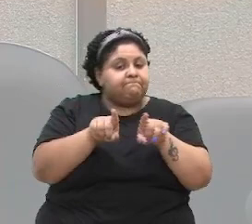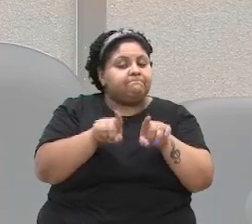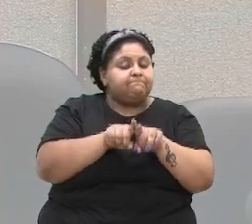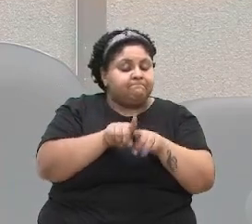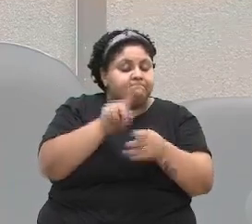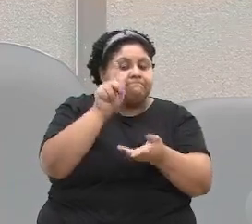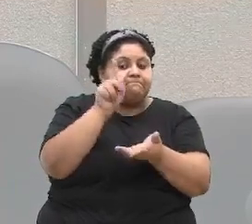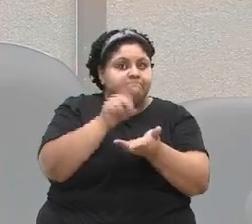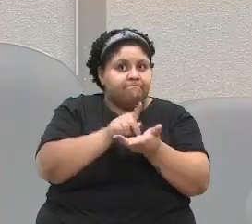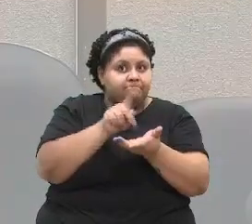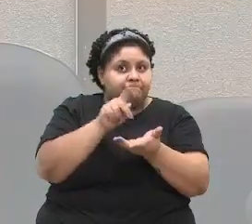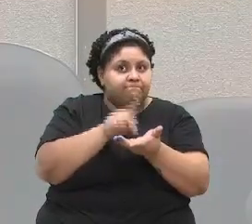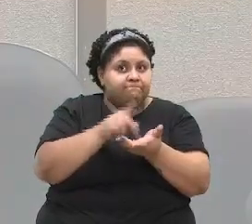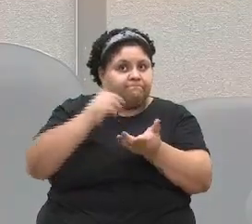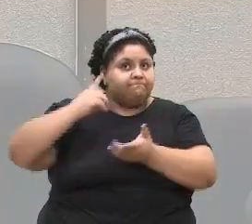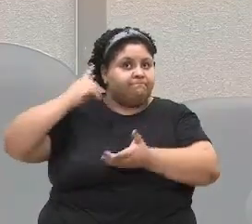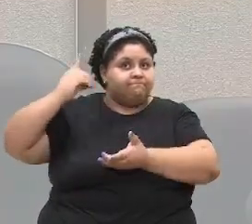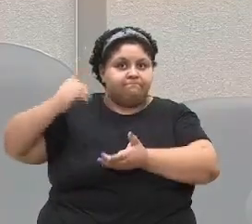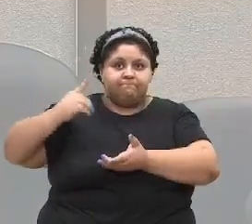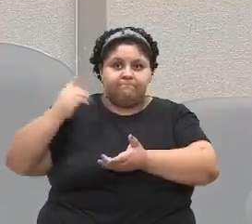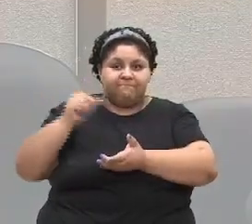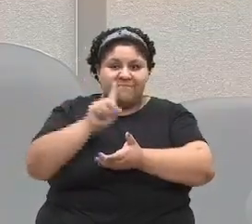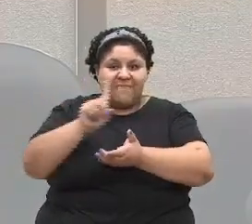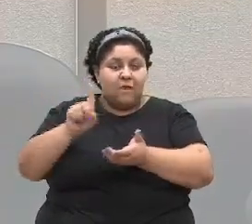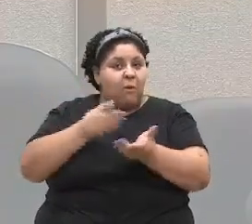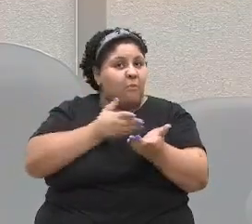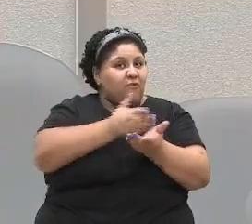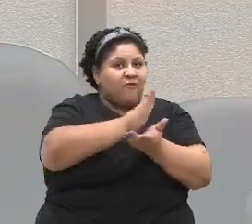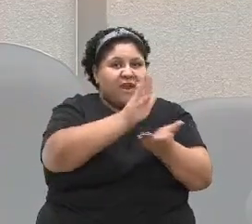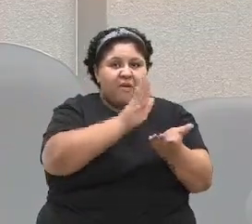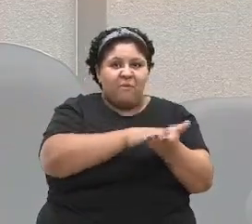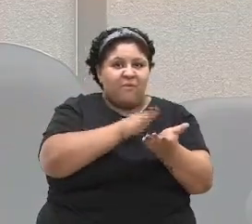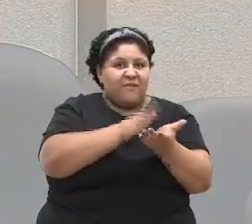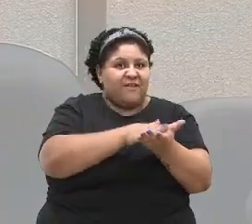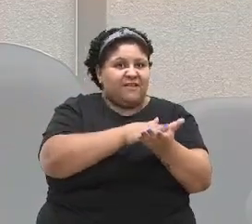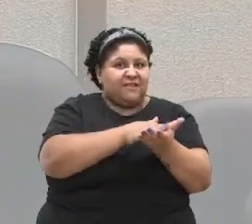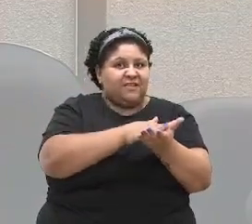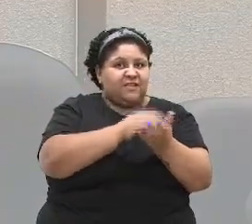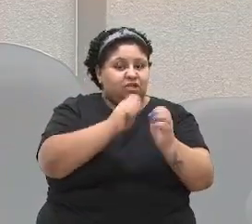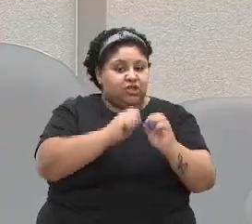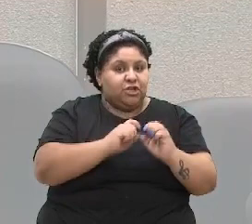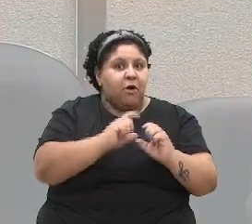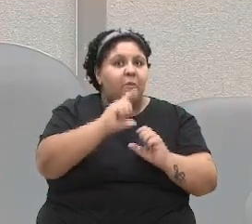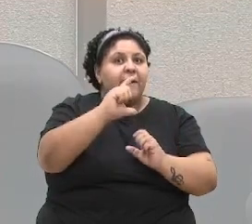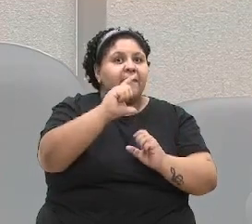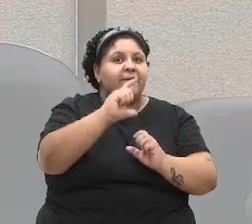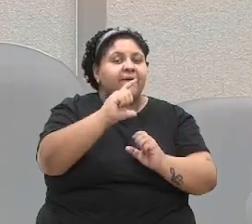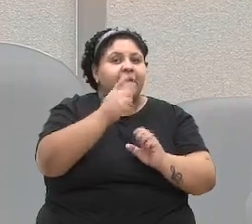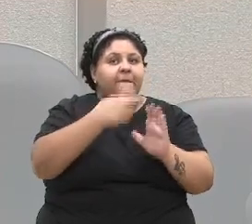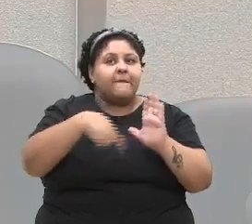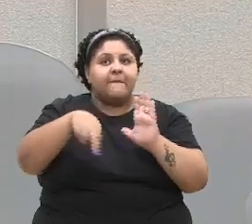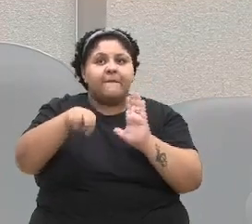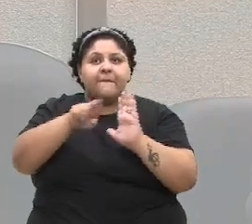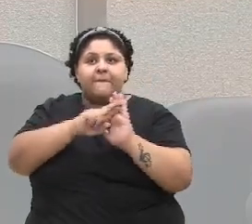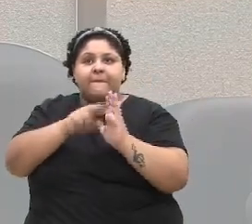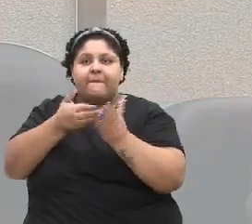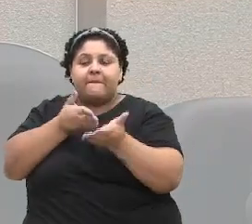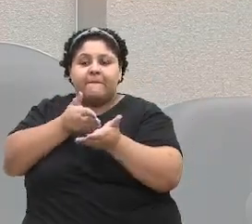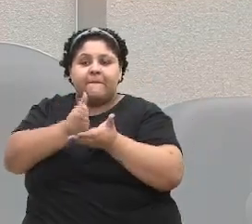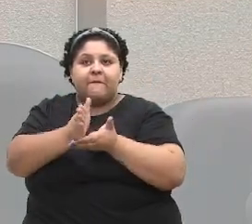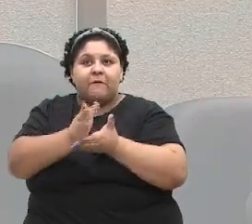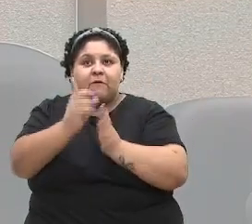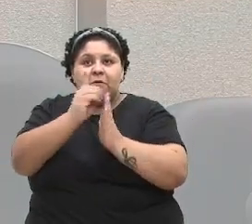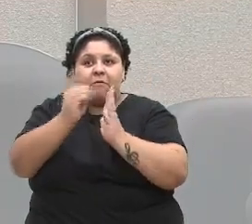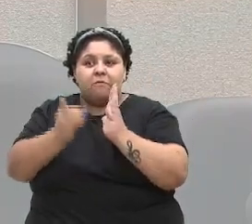fato, os deputados não aprovaram a proposta de aumento do ICMS, resultando na aplicação dos decretos